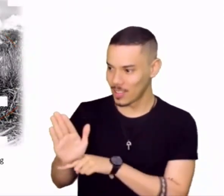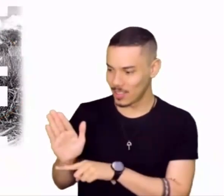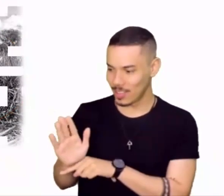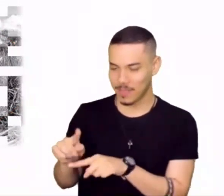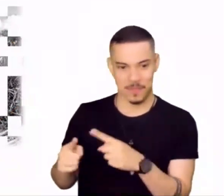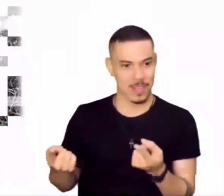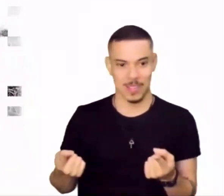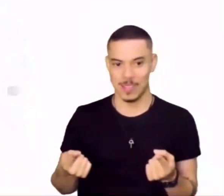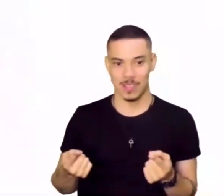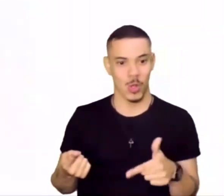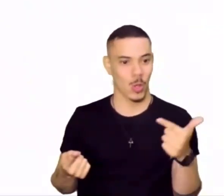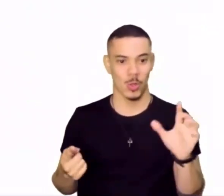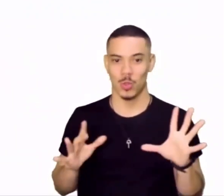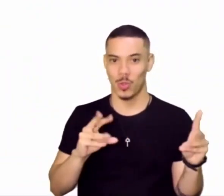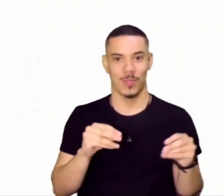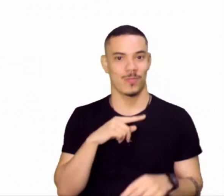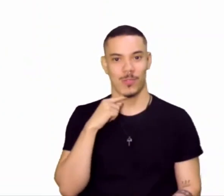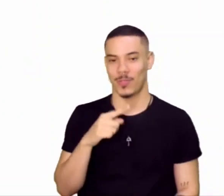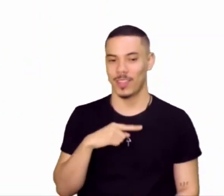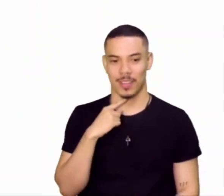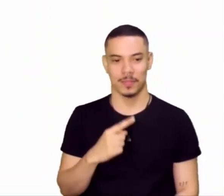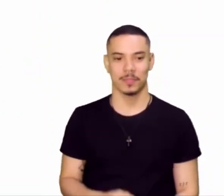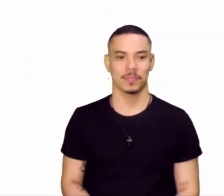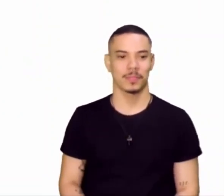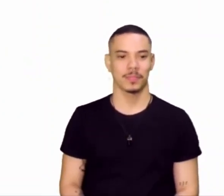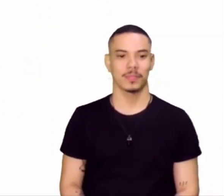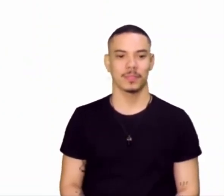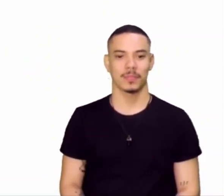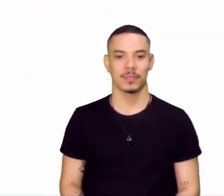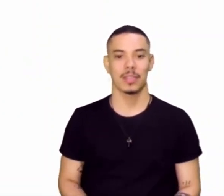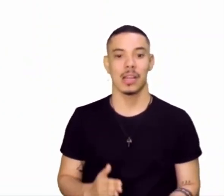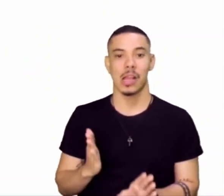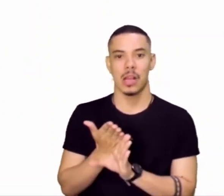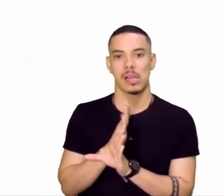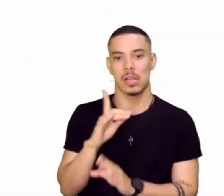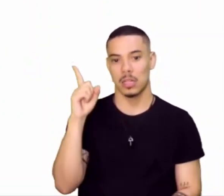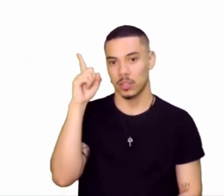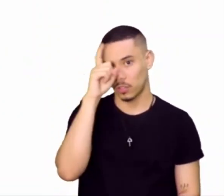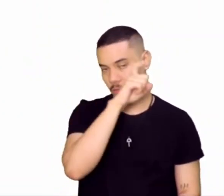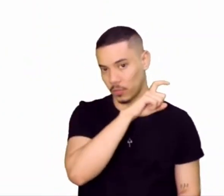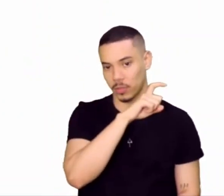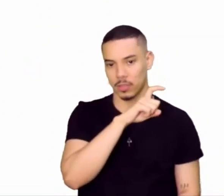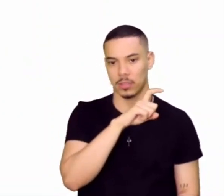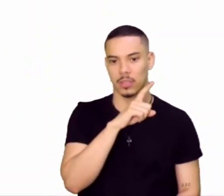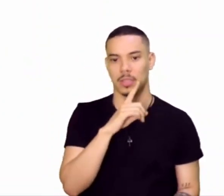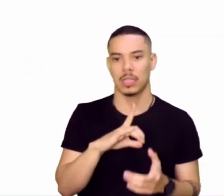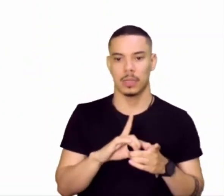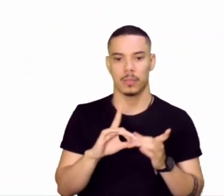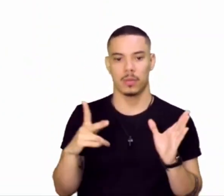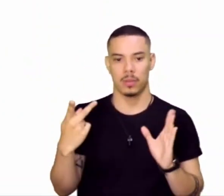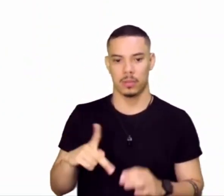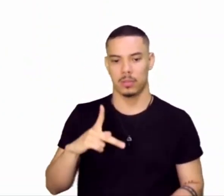o vulgar que fala, né? Agora, dificuldades para a democracia num país, ó, no nosso Brasil.